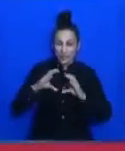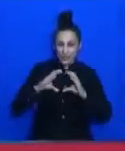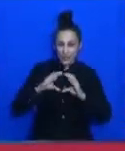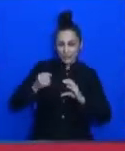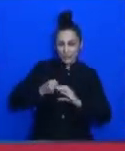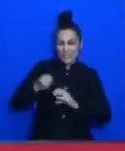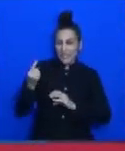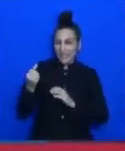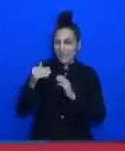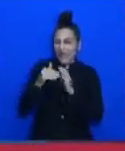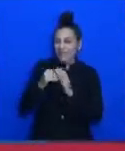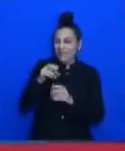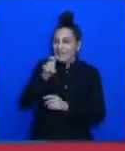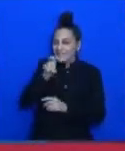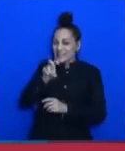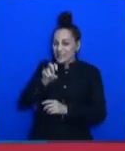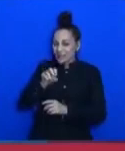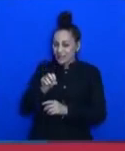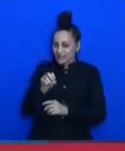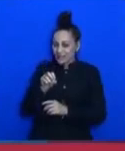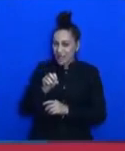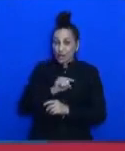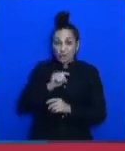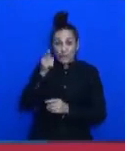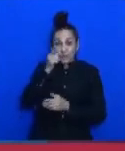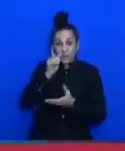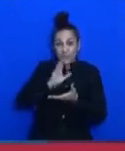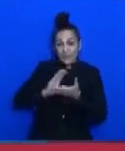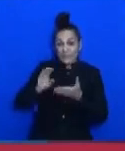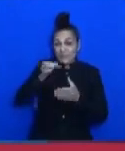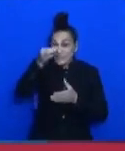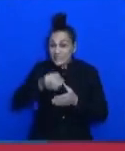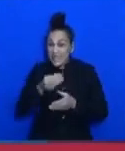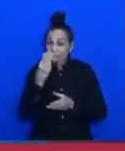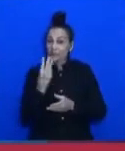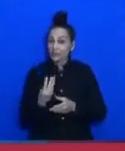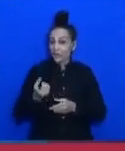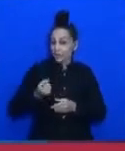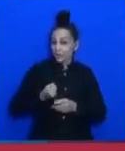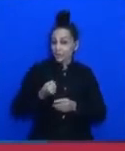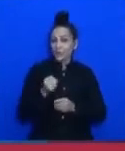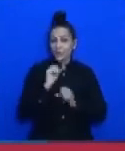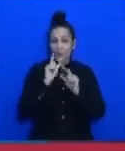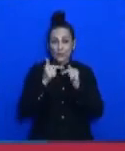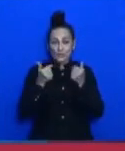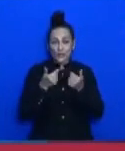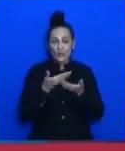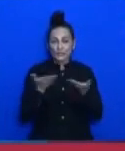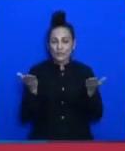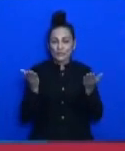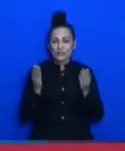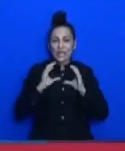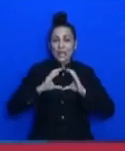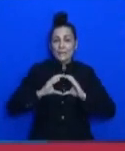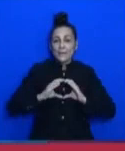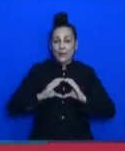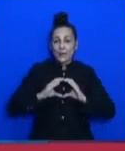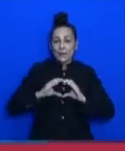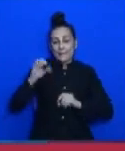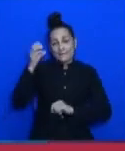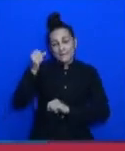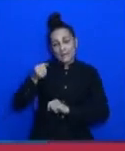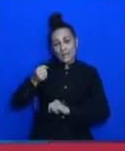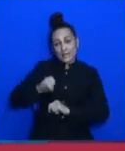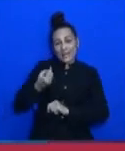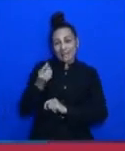50 bolas numeradas de 01 a 50. Você ganha a partir de 3 acertos na dupla cena. Boa sorte. Bola branca, número